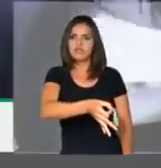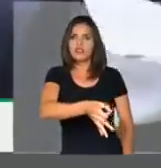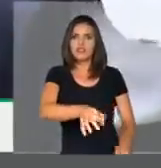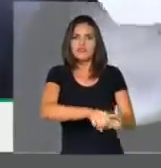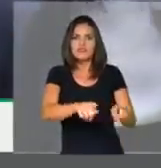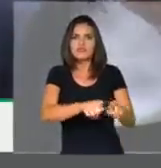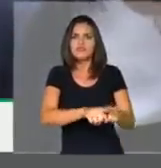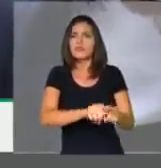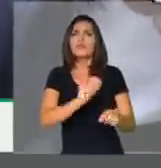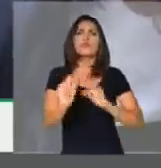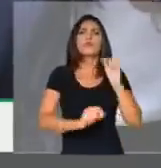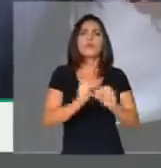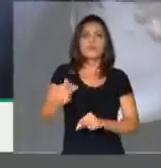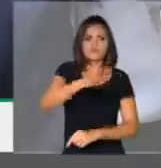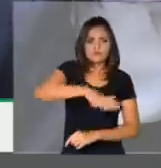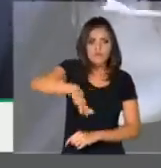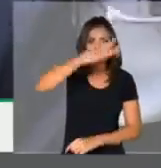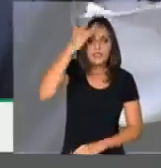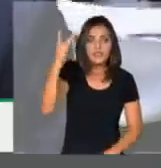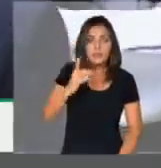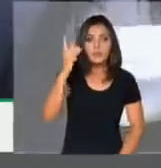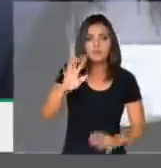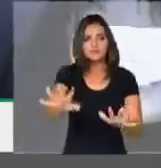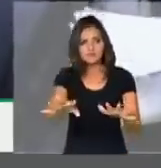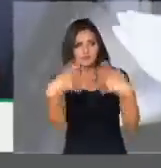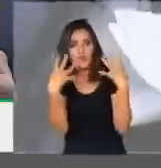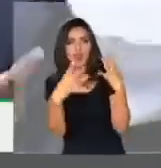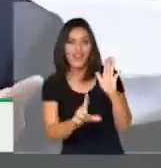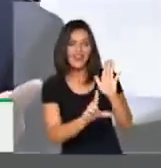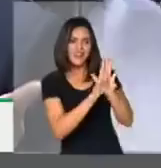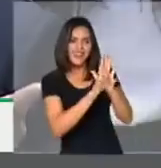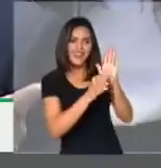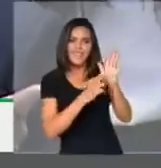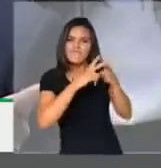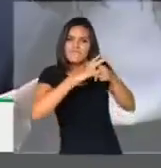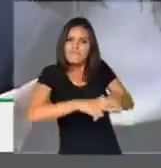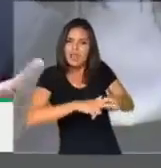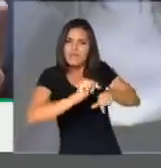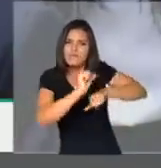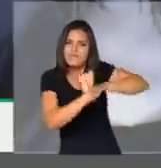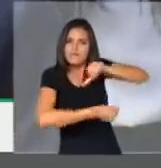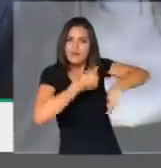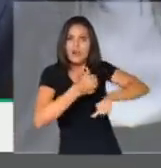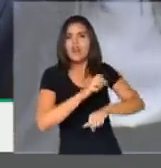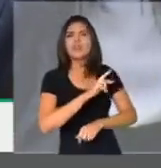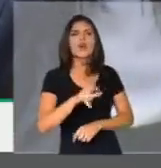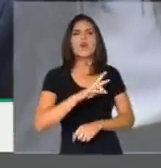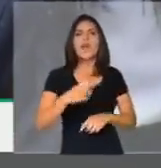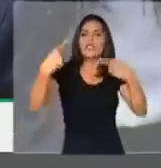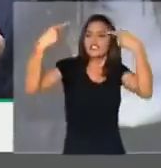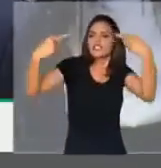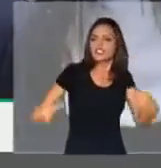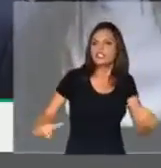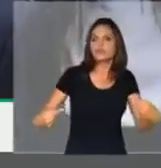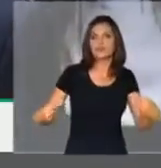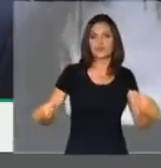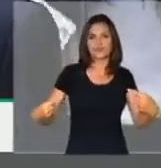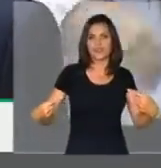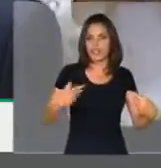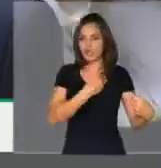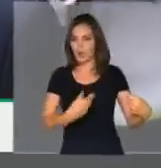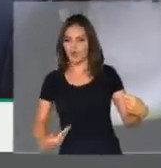desta casa, que a reforma da Previdência não é um tema de uma disputa entre oposição e